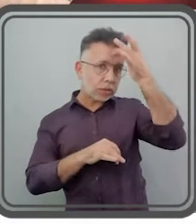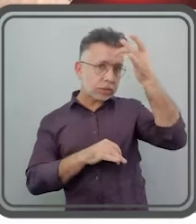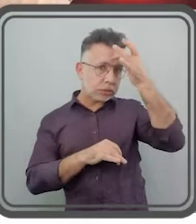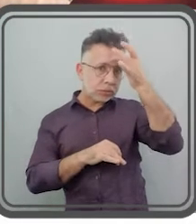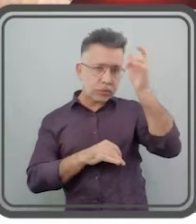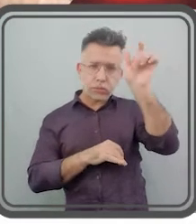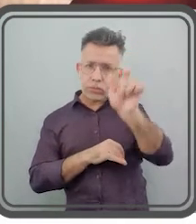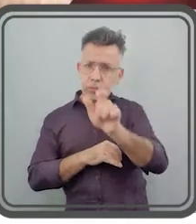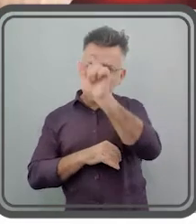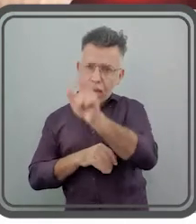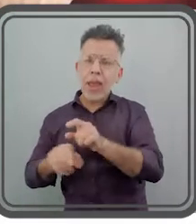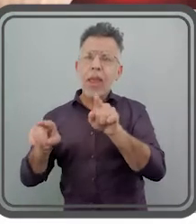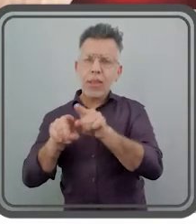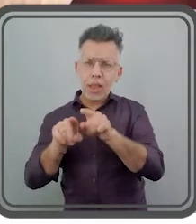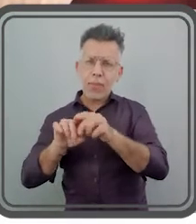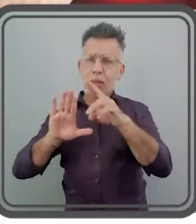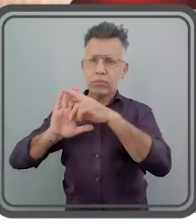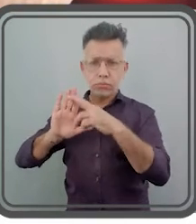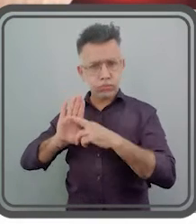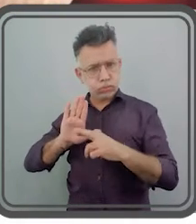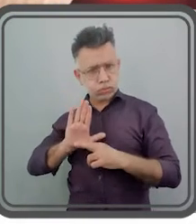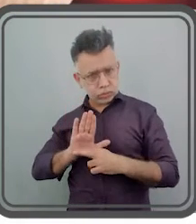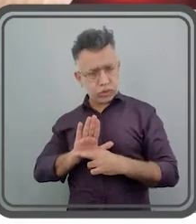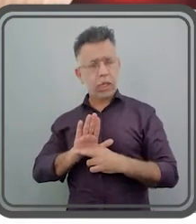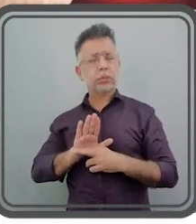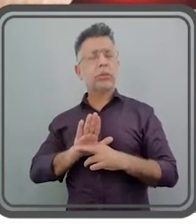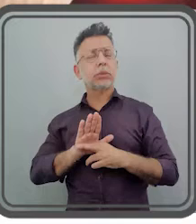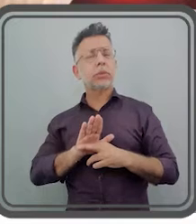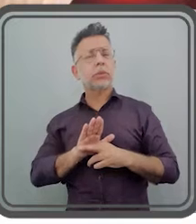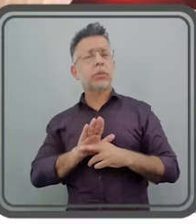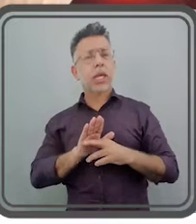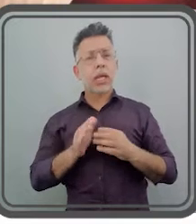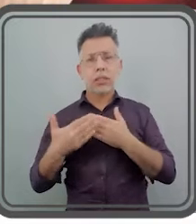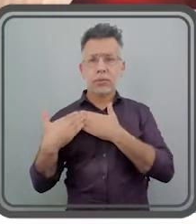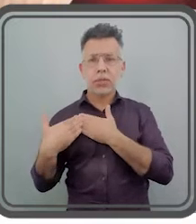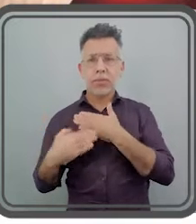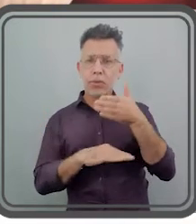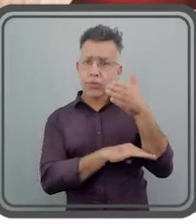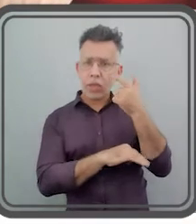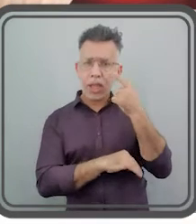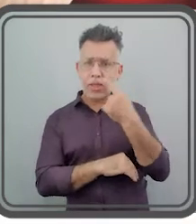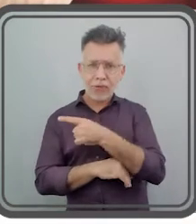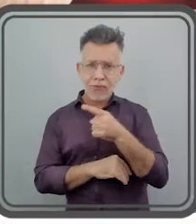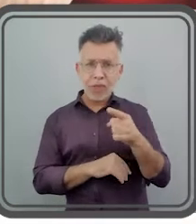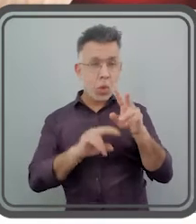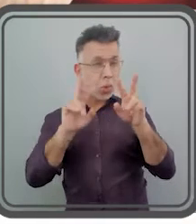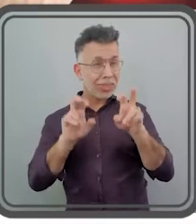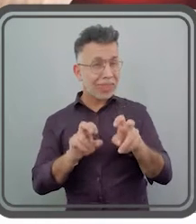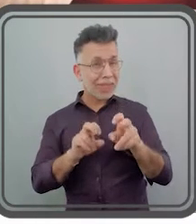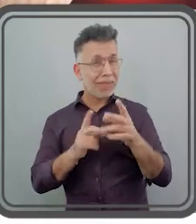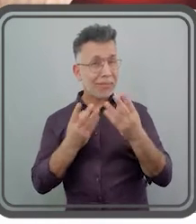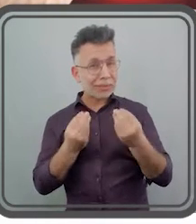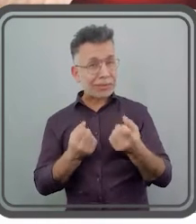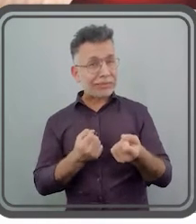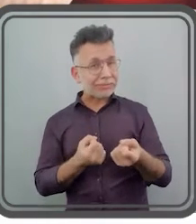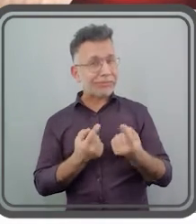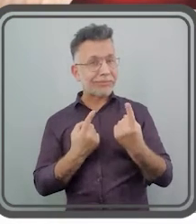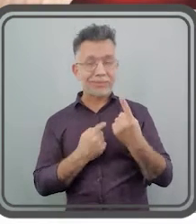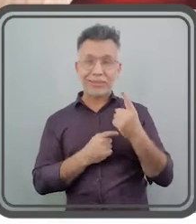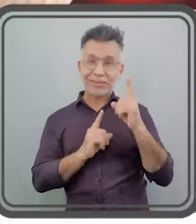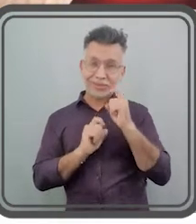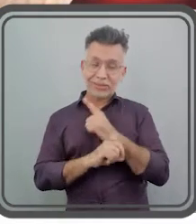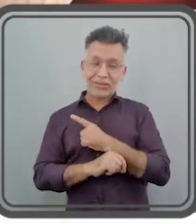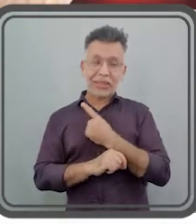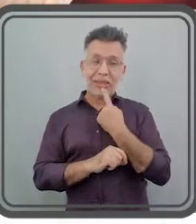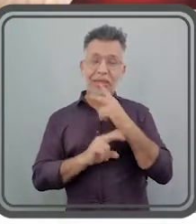do usuário assim como protocolo de segurança por parte dos hotéis e a gente viu recentemente um tema que é polêmico nem vou trazer ele aqui